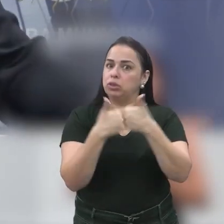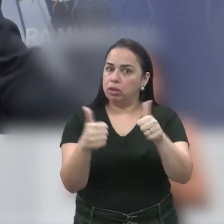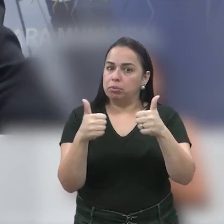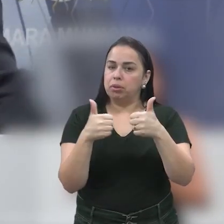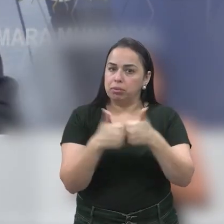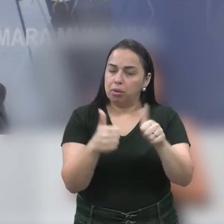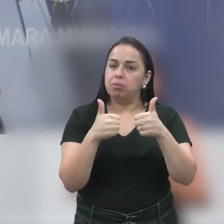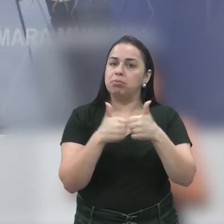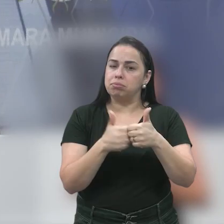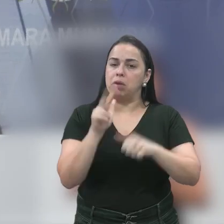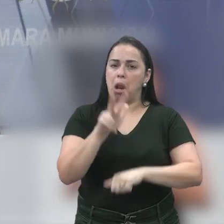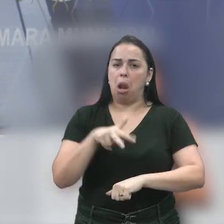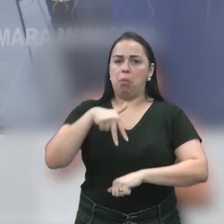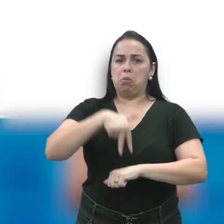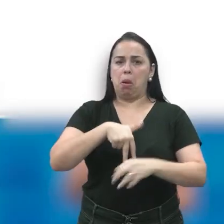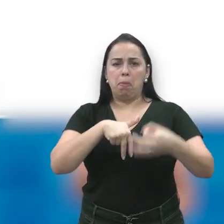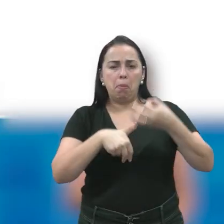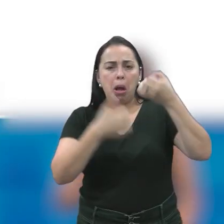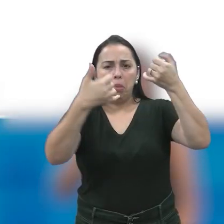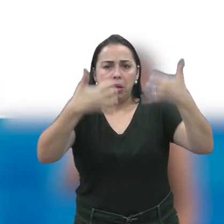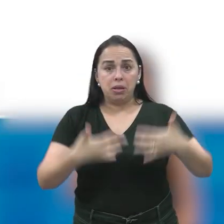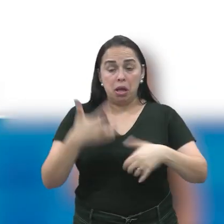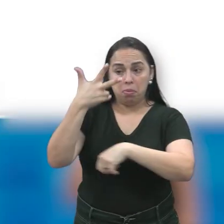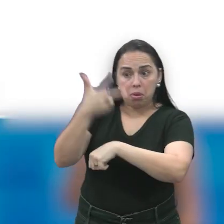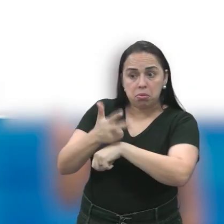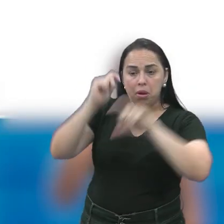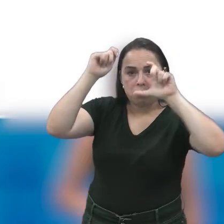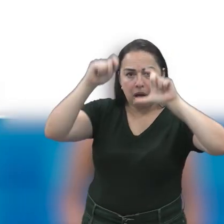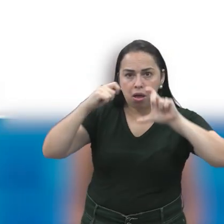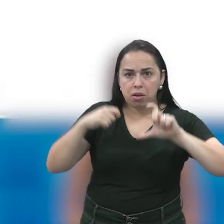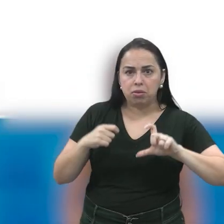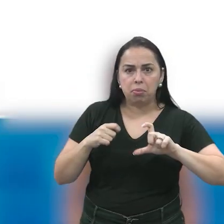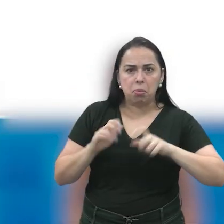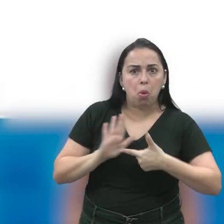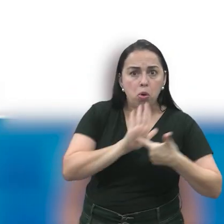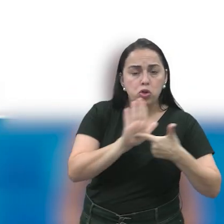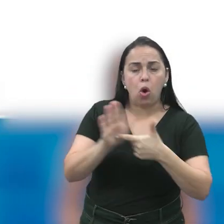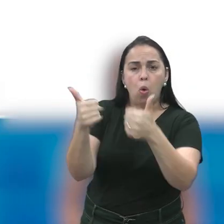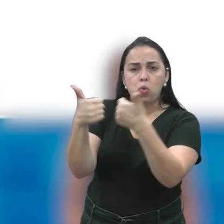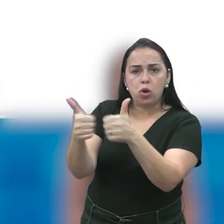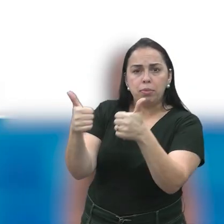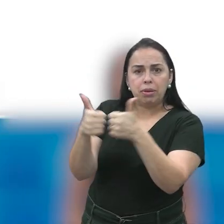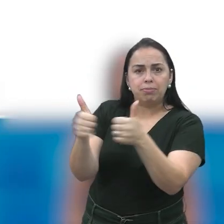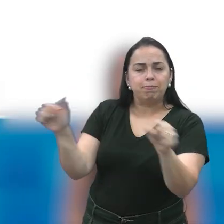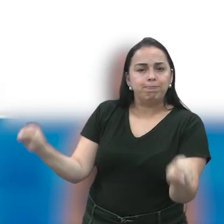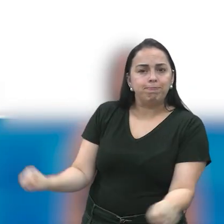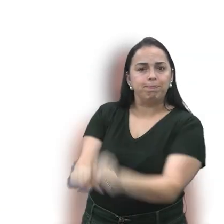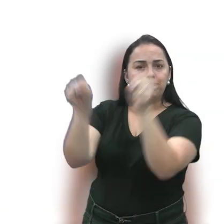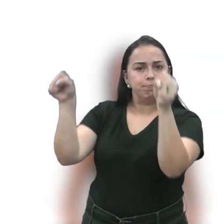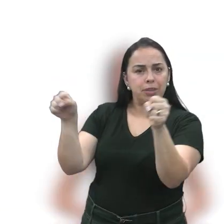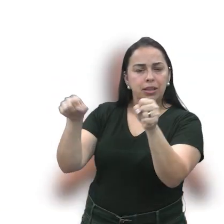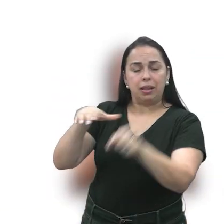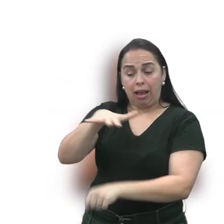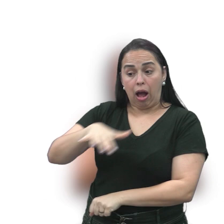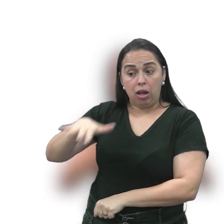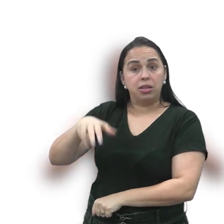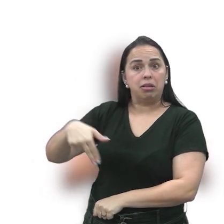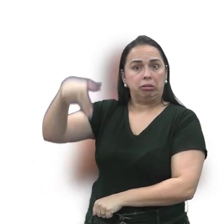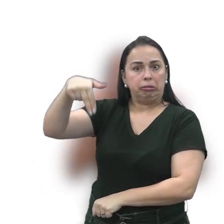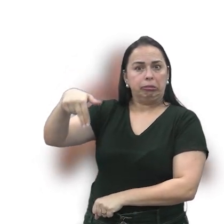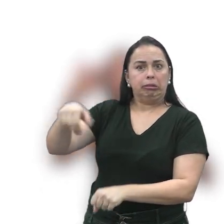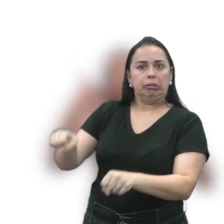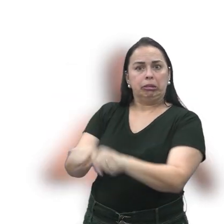público para a fala do Pinga Fogo. Em um vídeo, ele mostrou a condição de alguns veículos. Um dos ônibus que circula na região